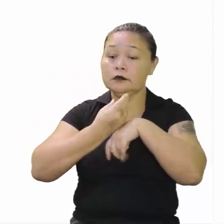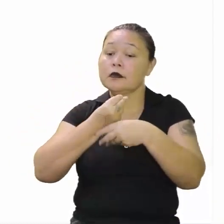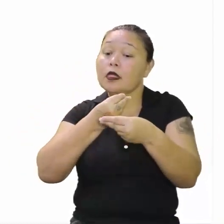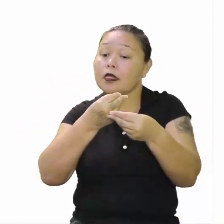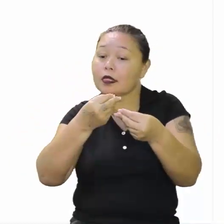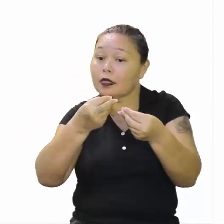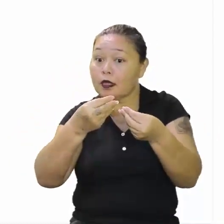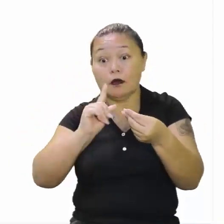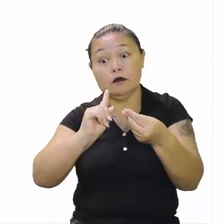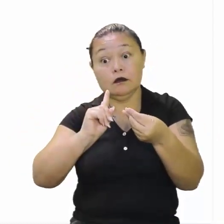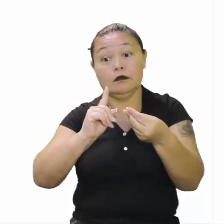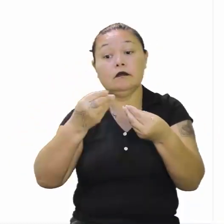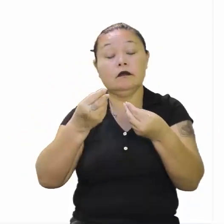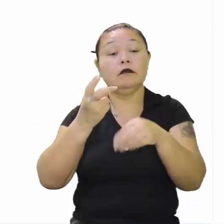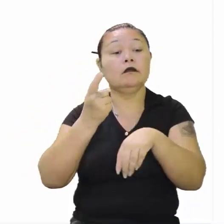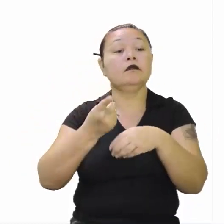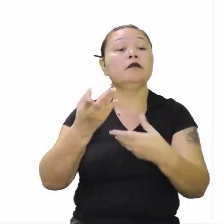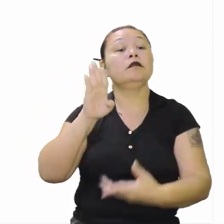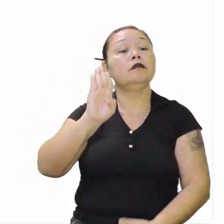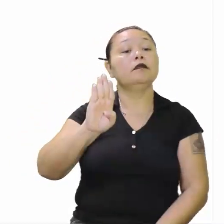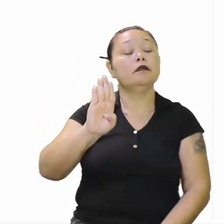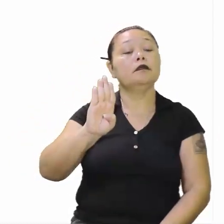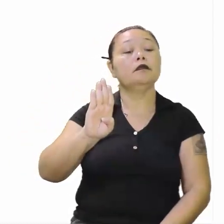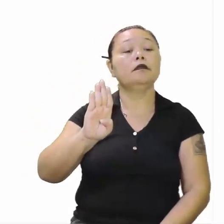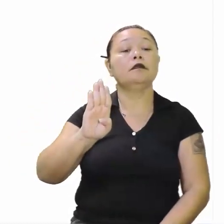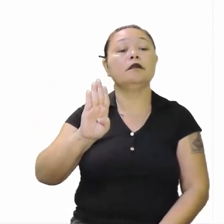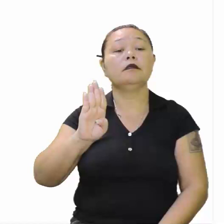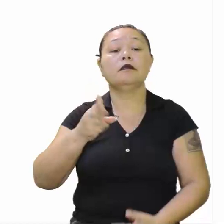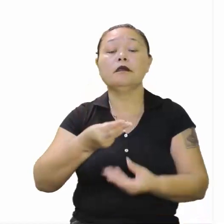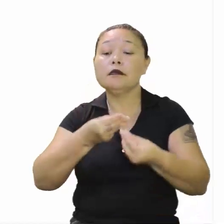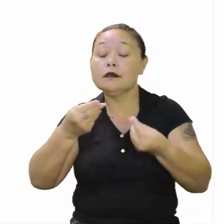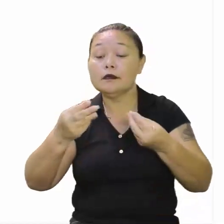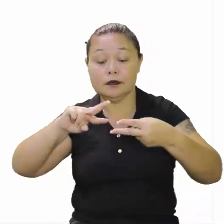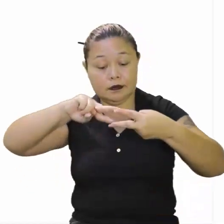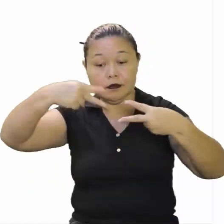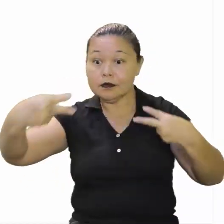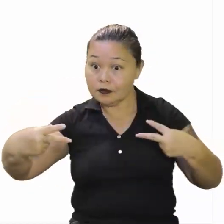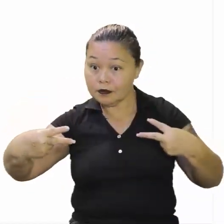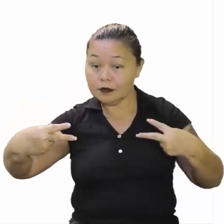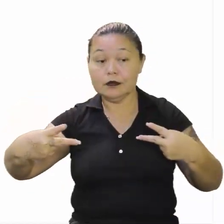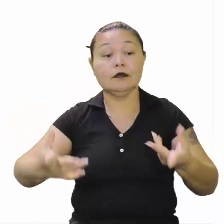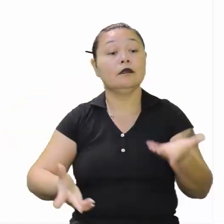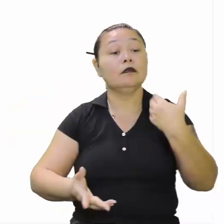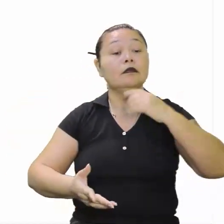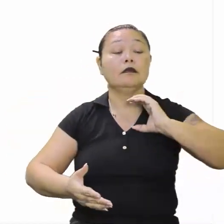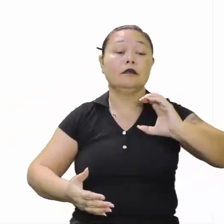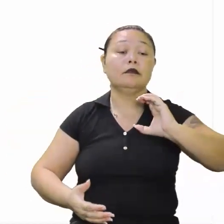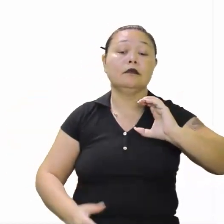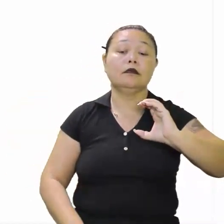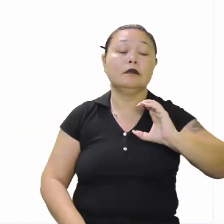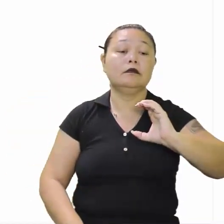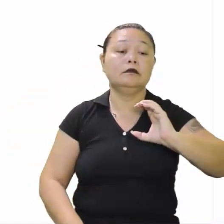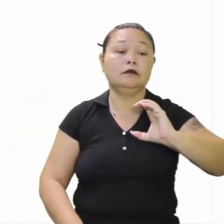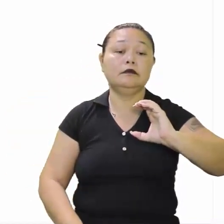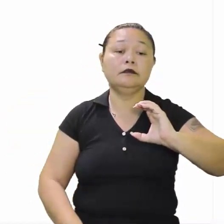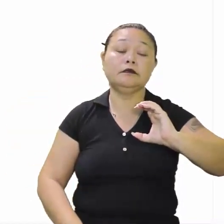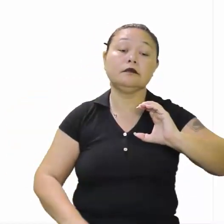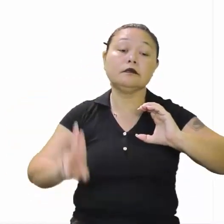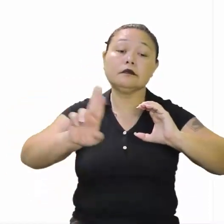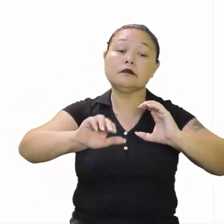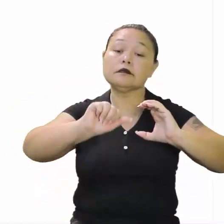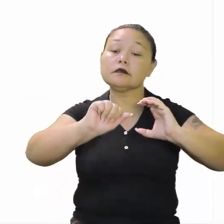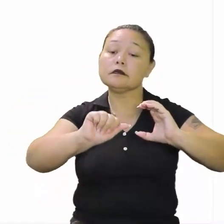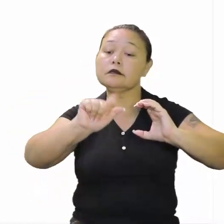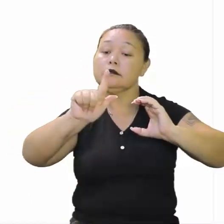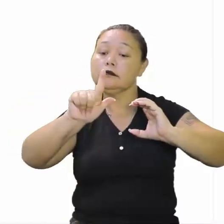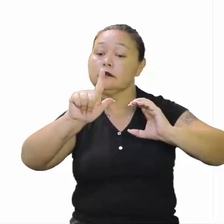corrosão? Letra B, o melhoramento genético? Letra C,